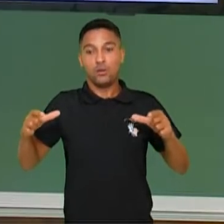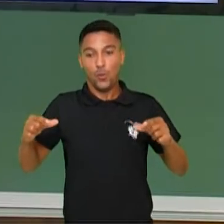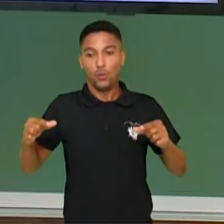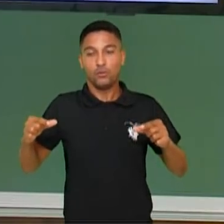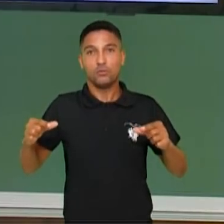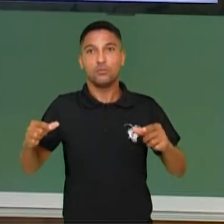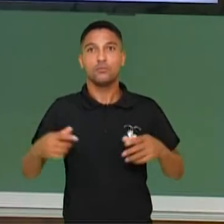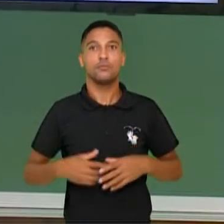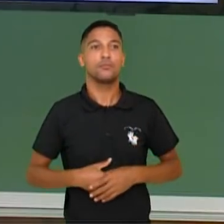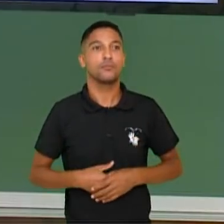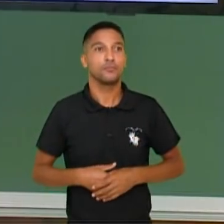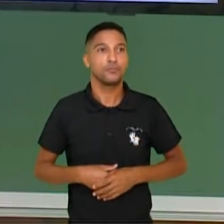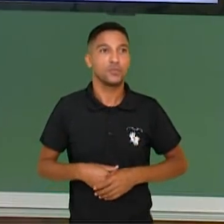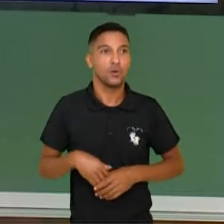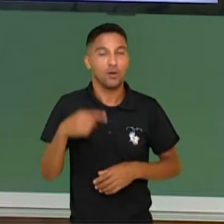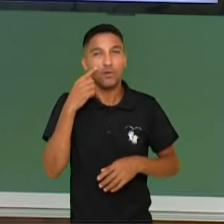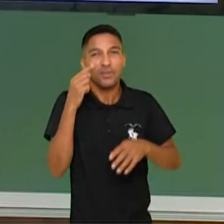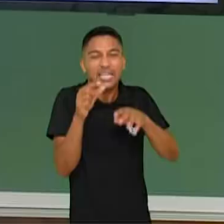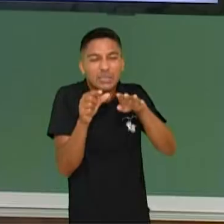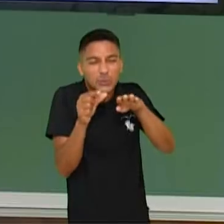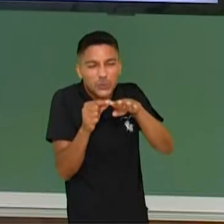curto. Possui largura